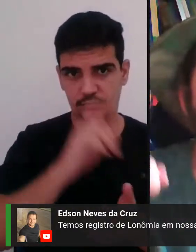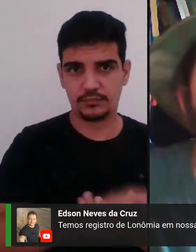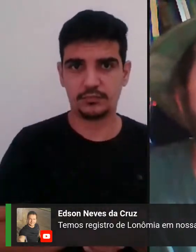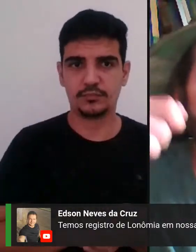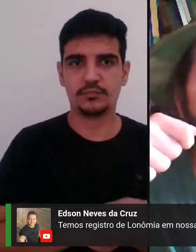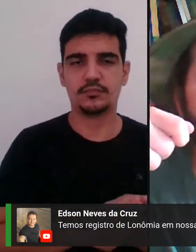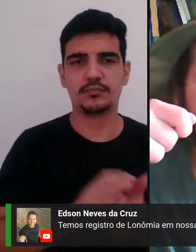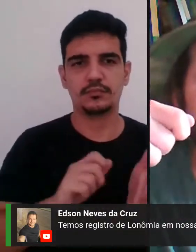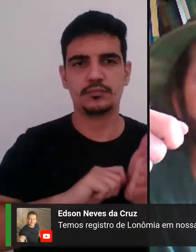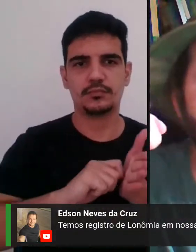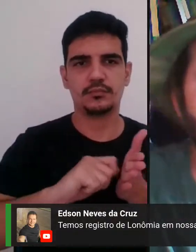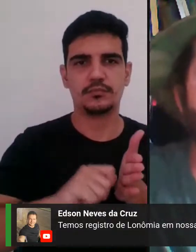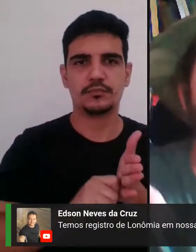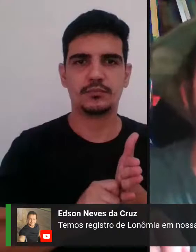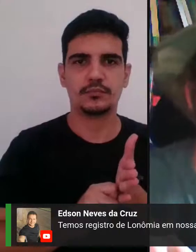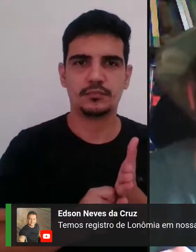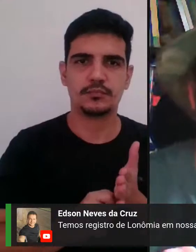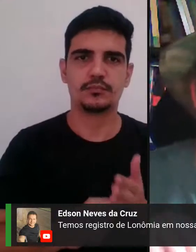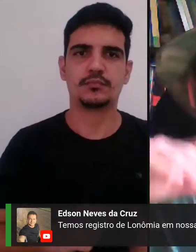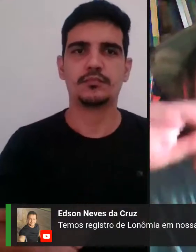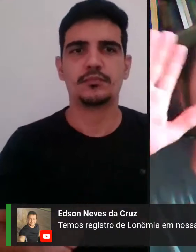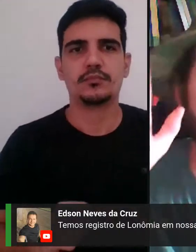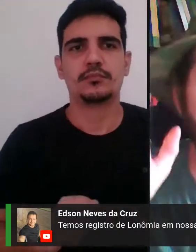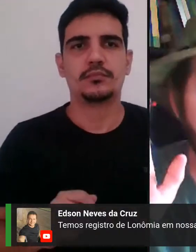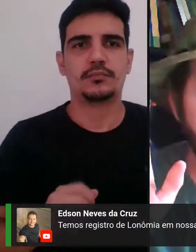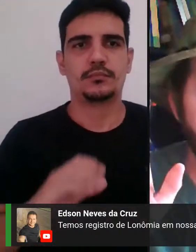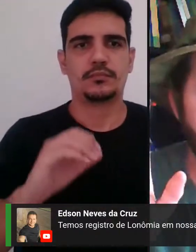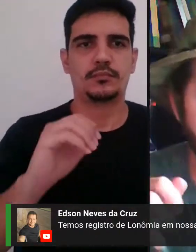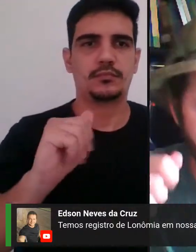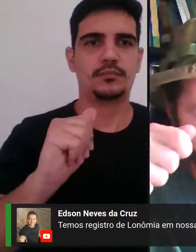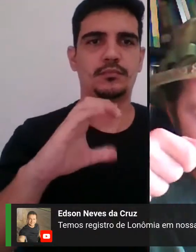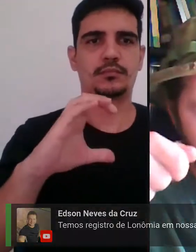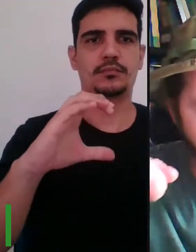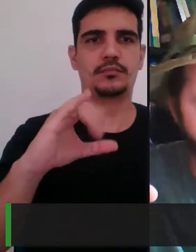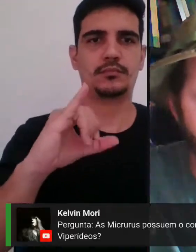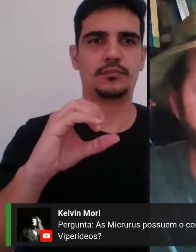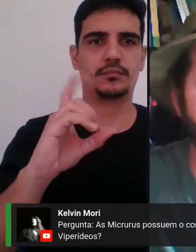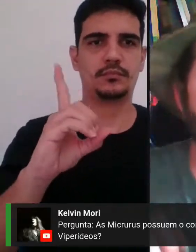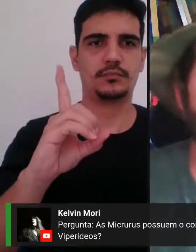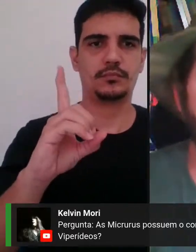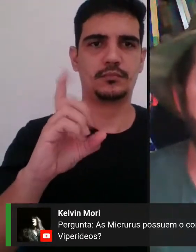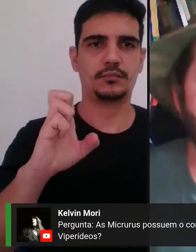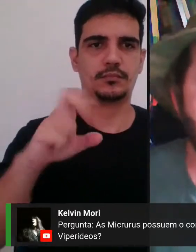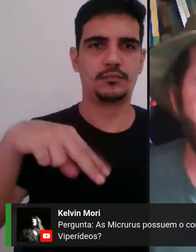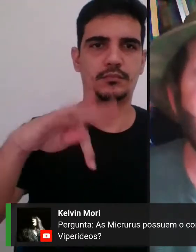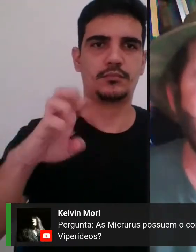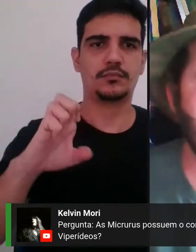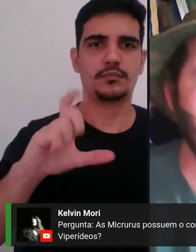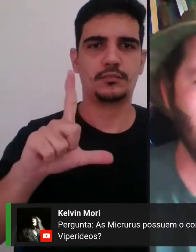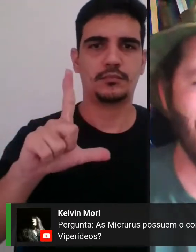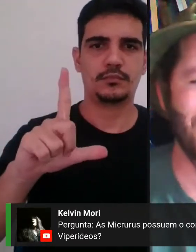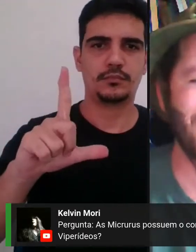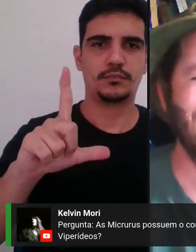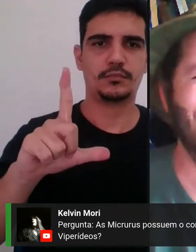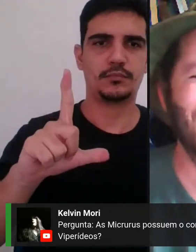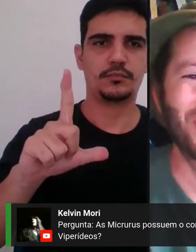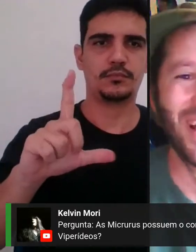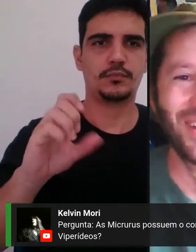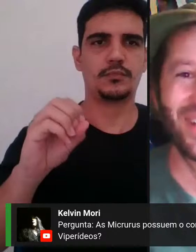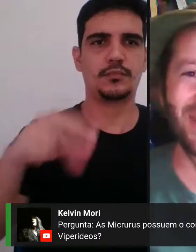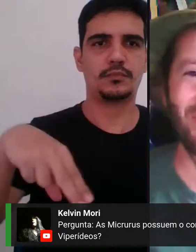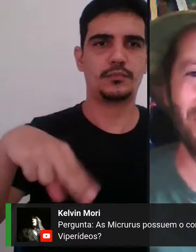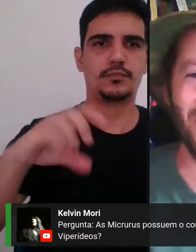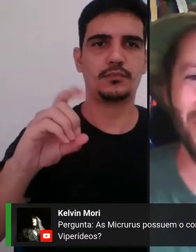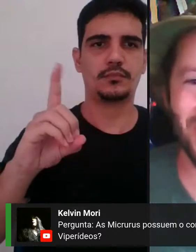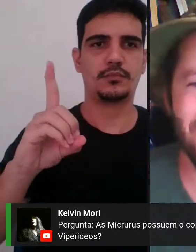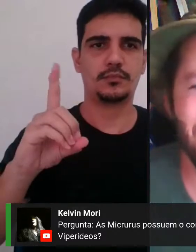lá acidente lonômico, né? Deve ser alguma lagarta qualquer, mas coloca lá como se fosse um acidente lonômico. Muito